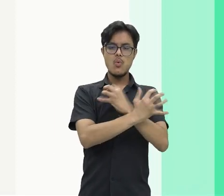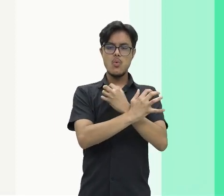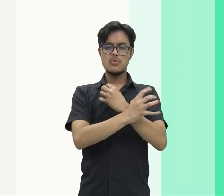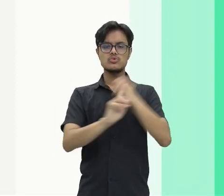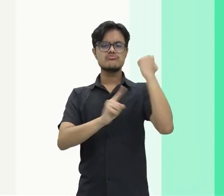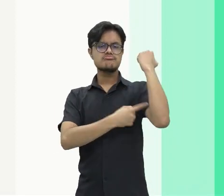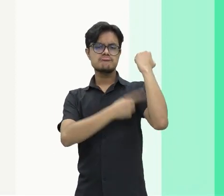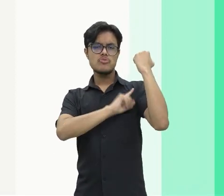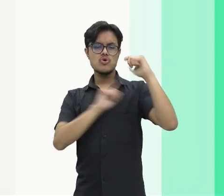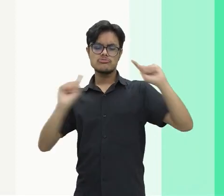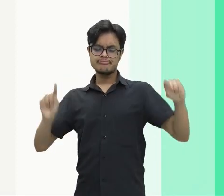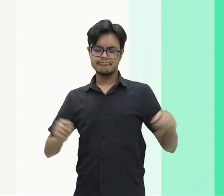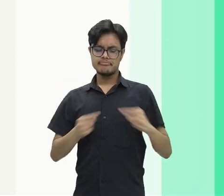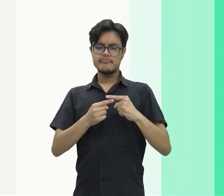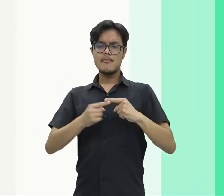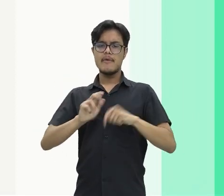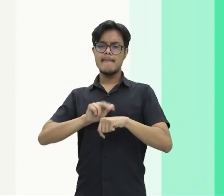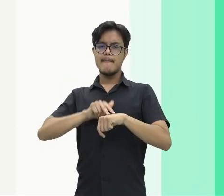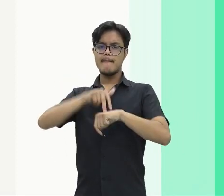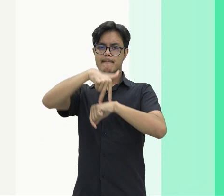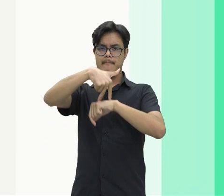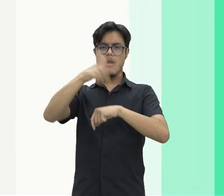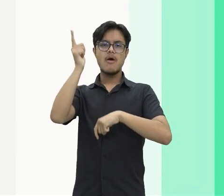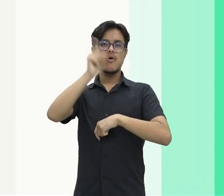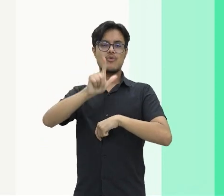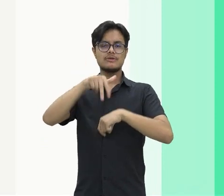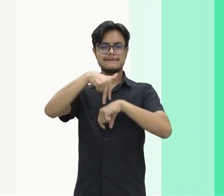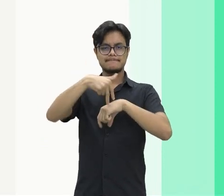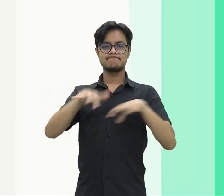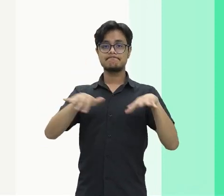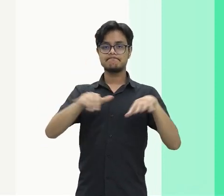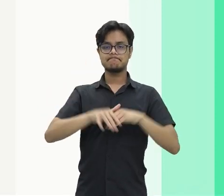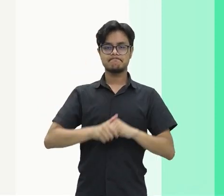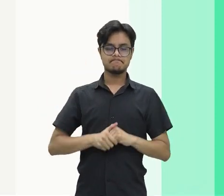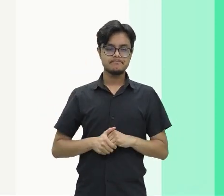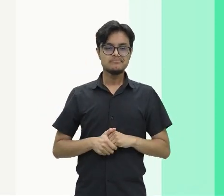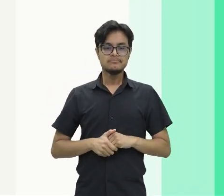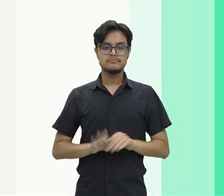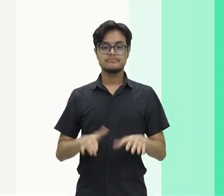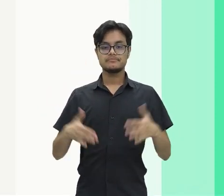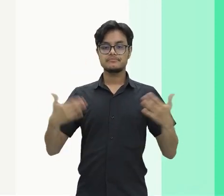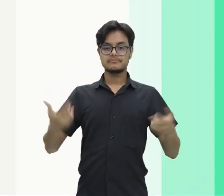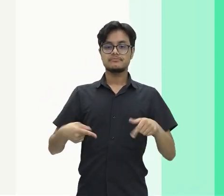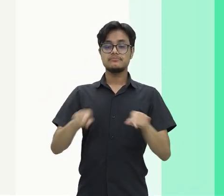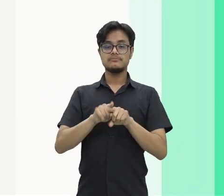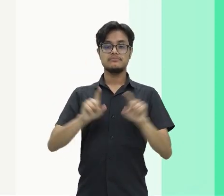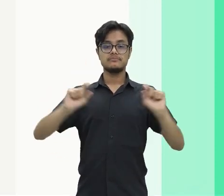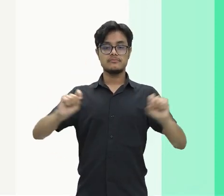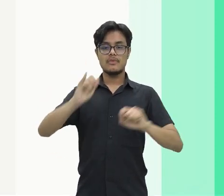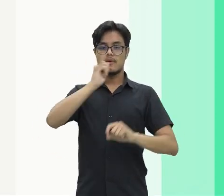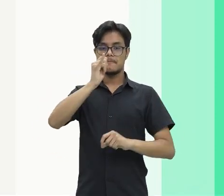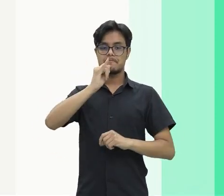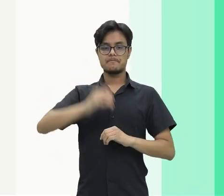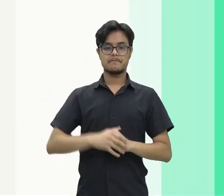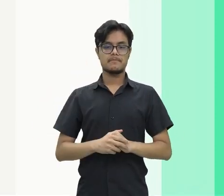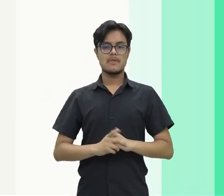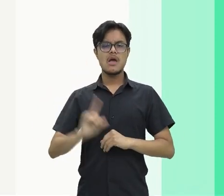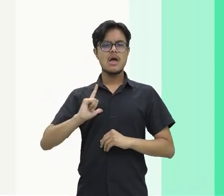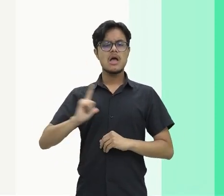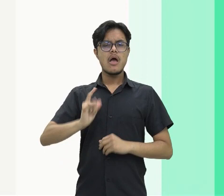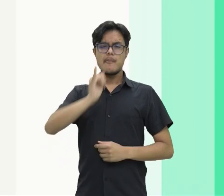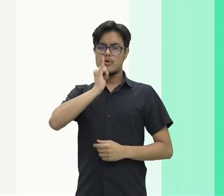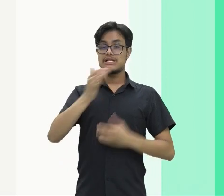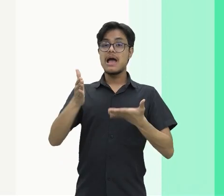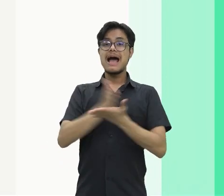Permitindo ali essa sustentação e a movimentação do corpo também. Além disso, eles funcionam como a proteção de órgãos